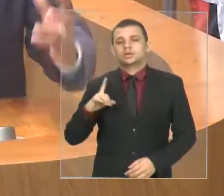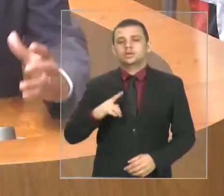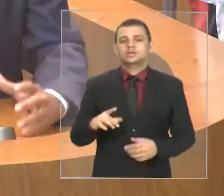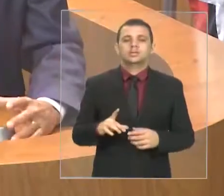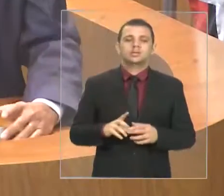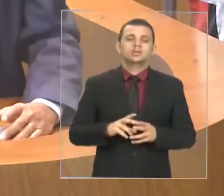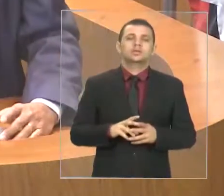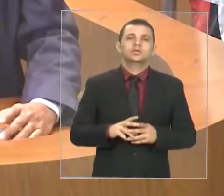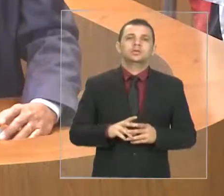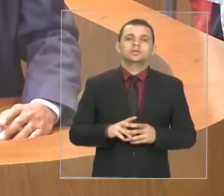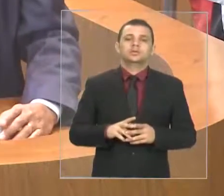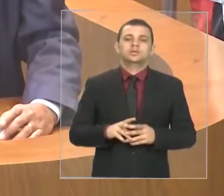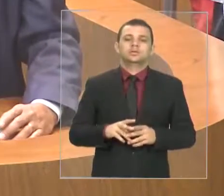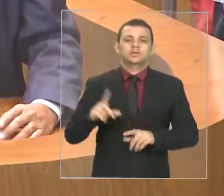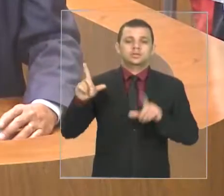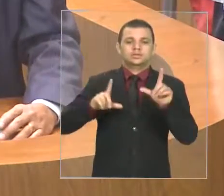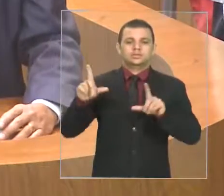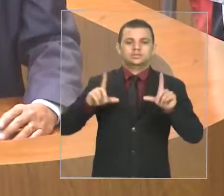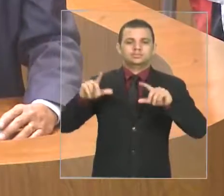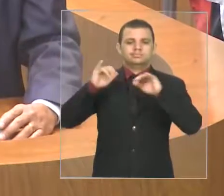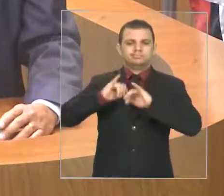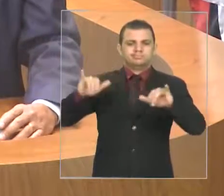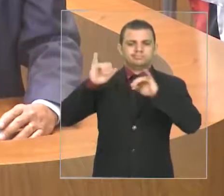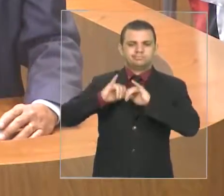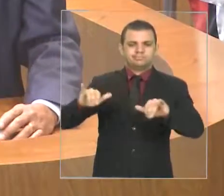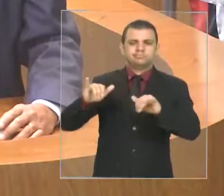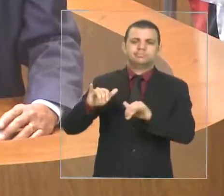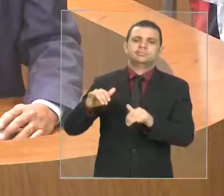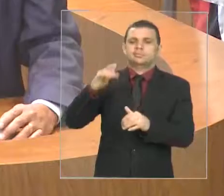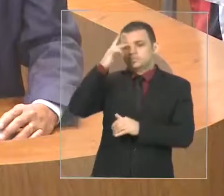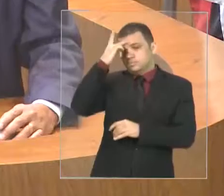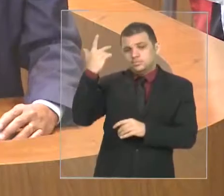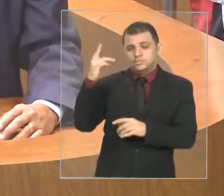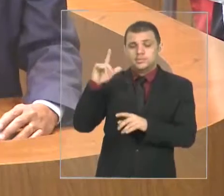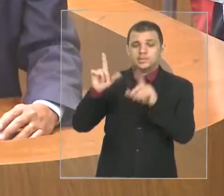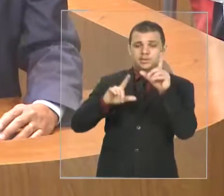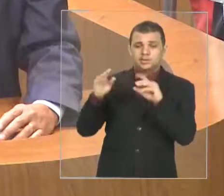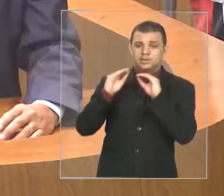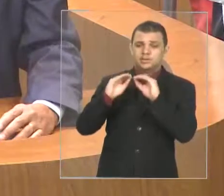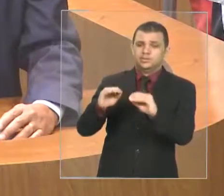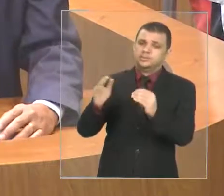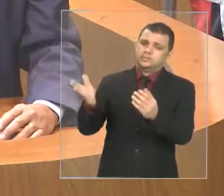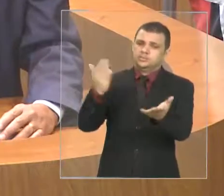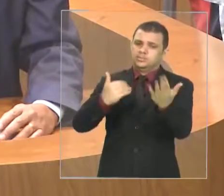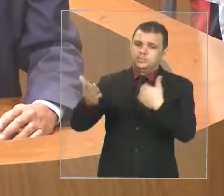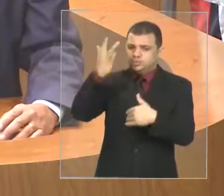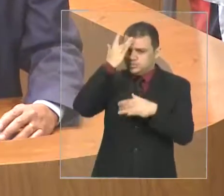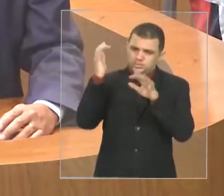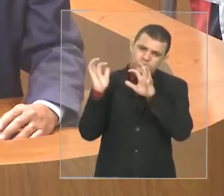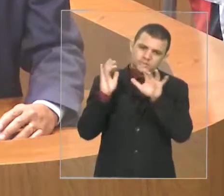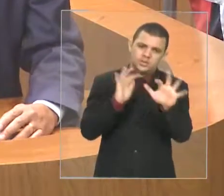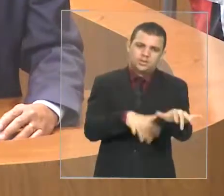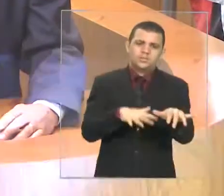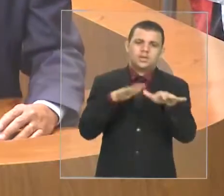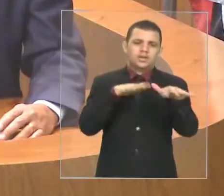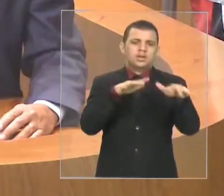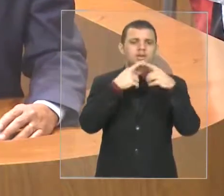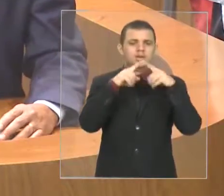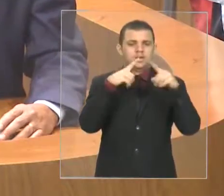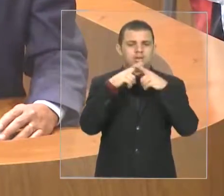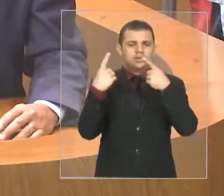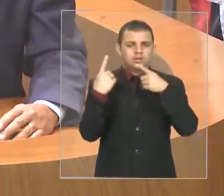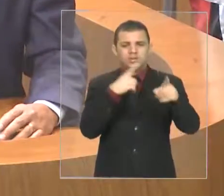grande imprensa convocou a população para ir para as ruas. E agora nós estamos diante, não de um crime